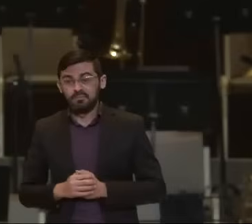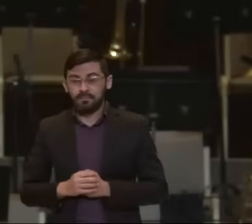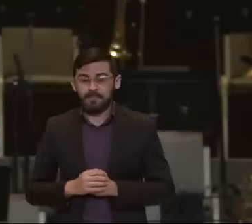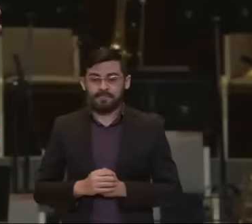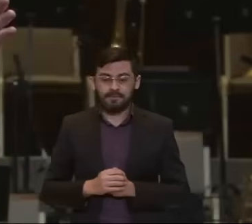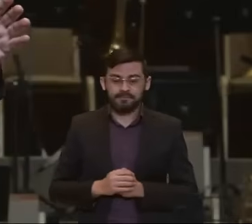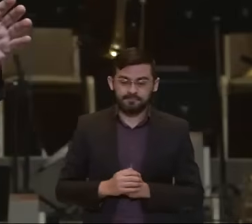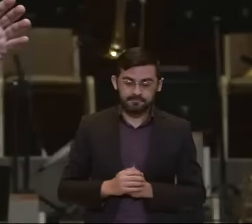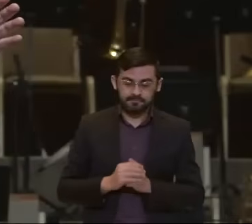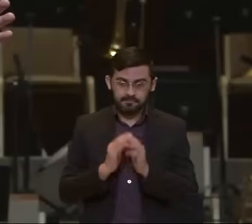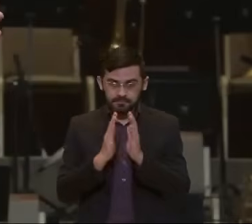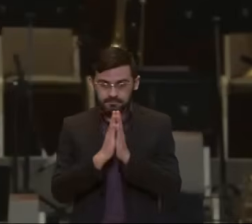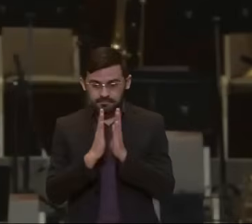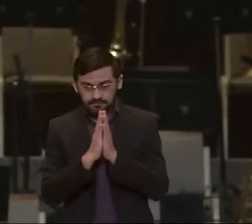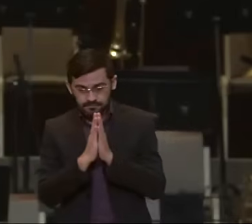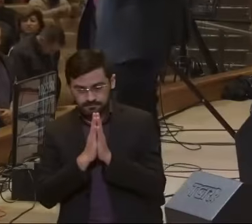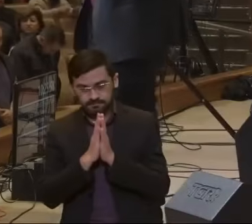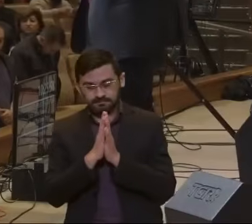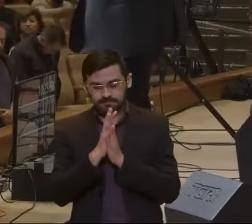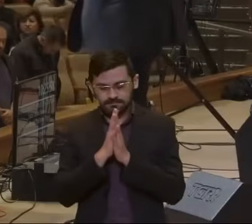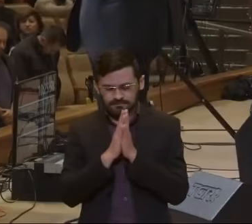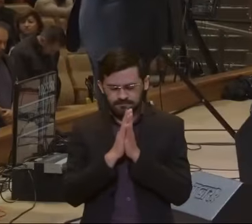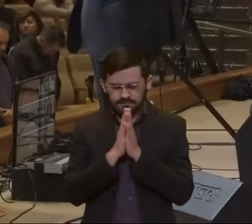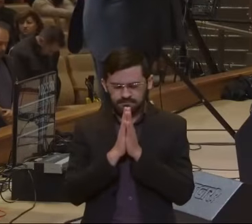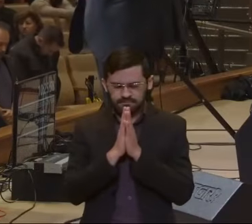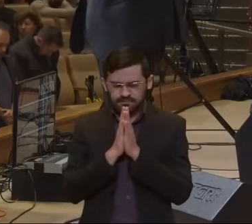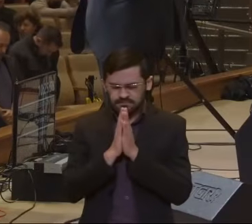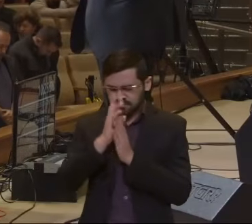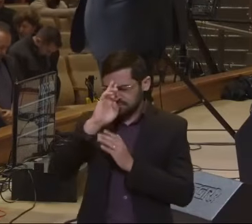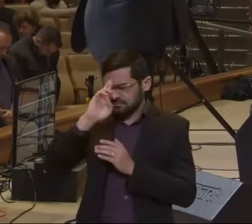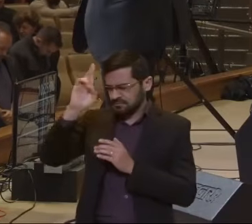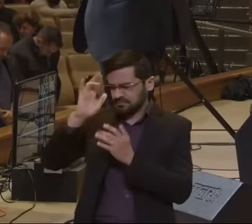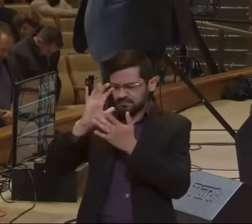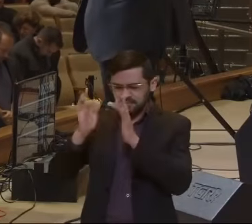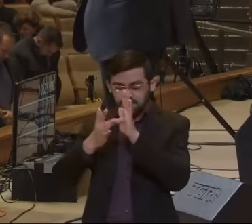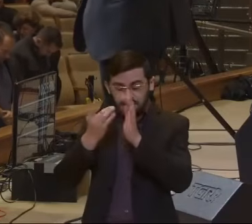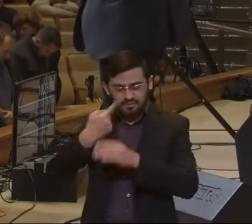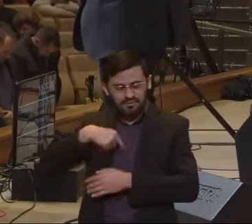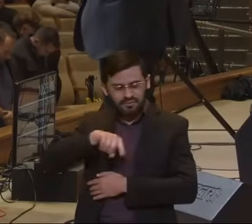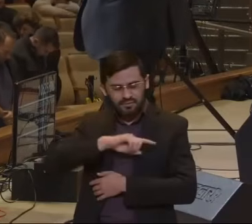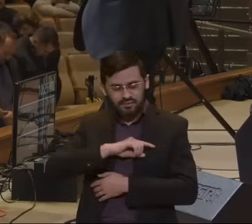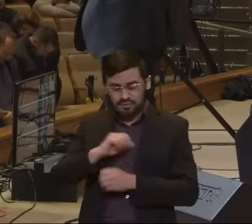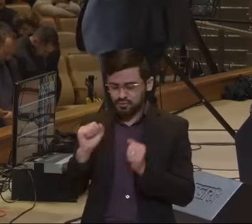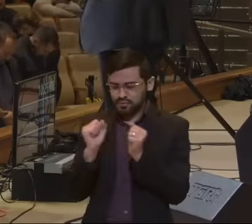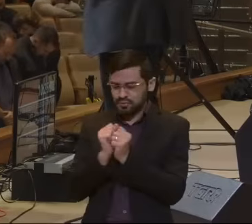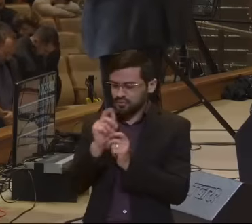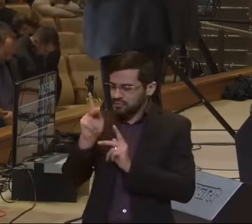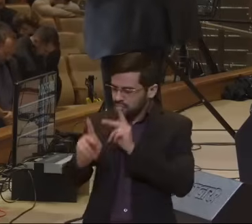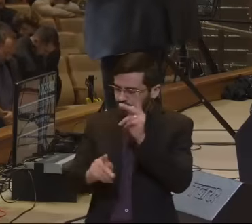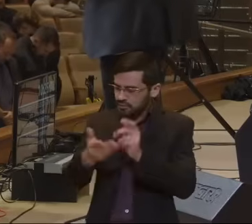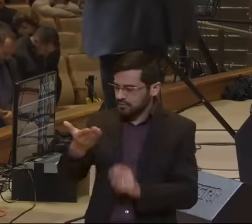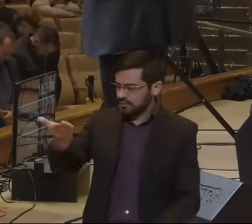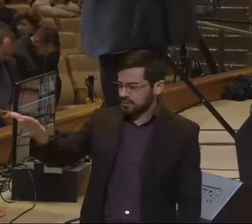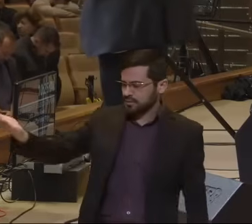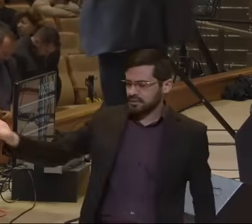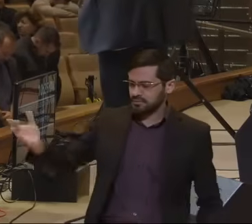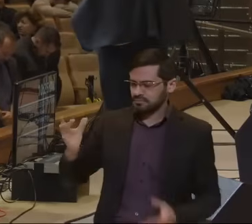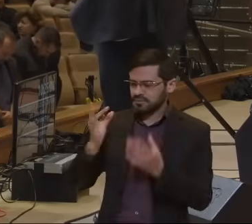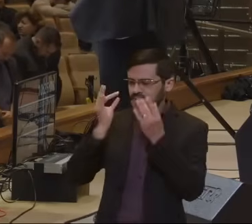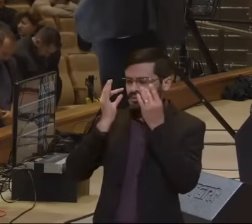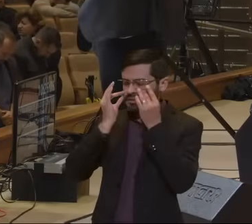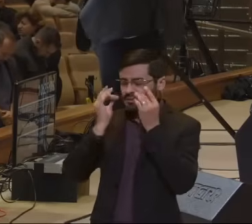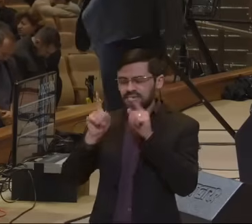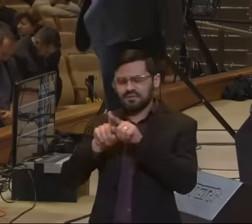Agora eu quero orar por você. Senhor Jesus, nós estamos aqui com esse teu povo, aqui presente,